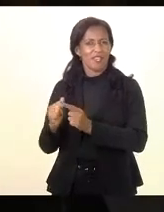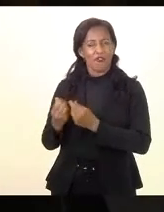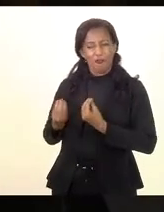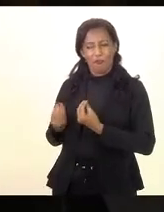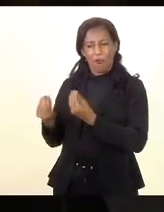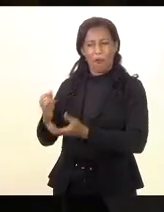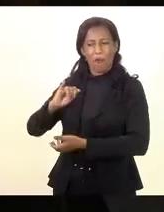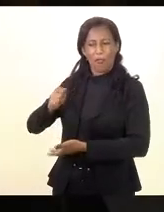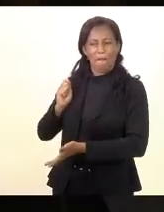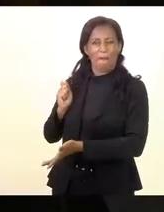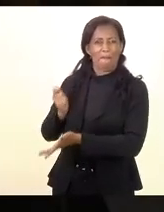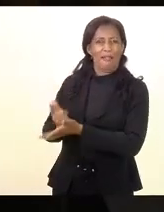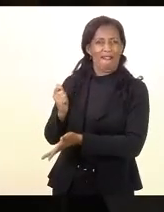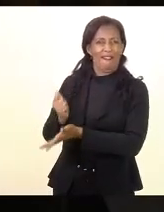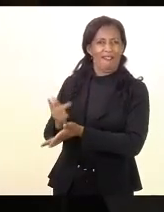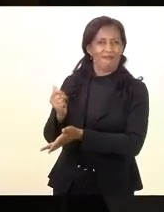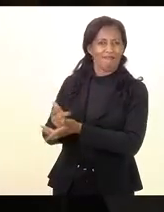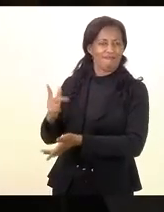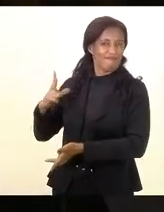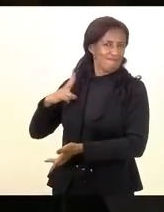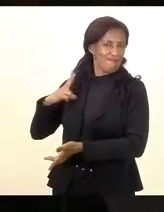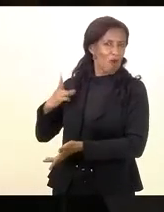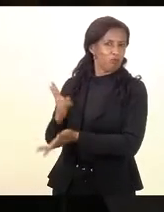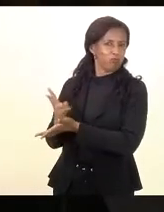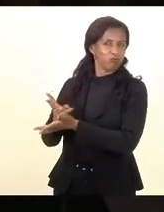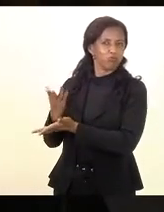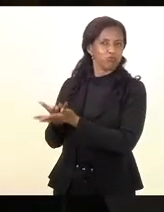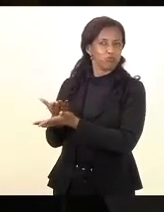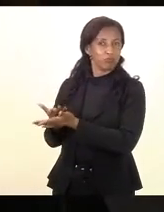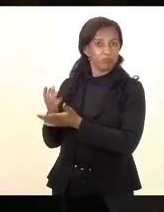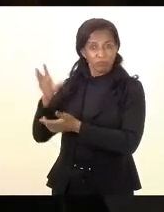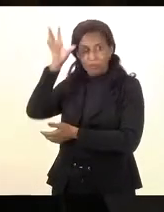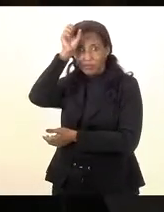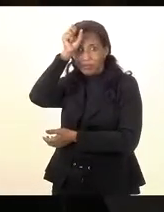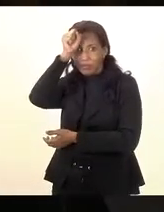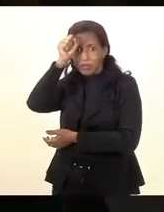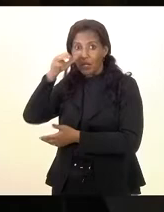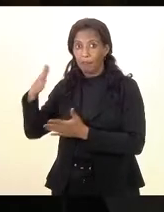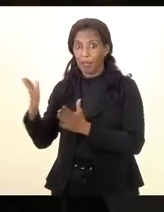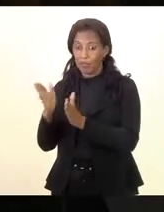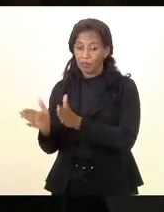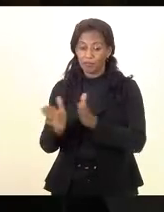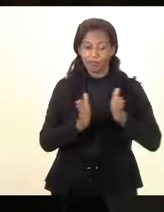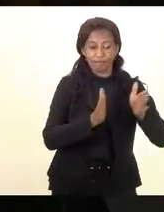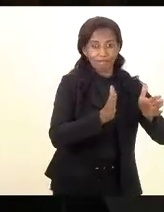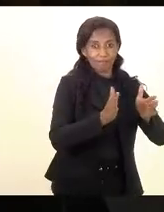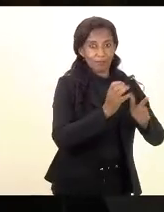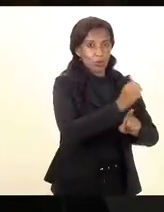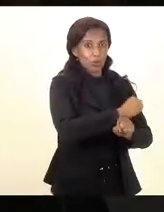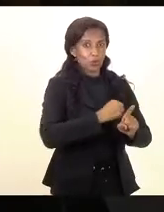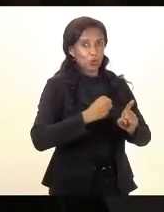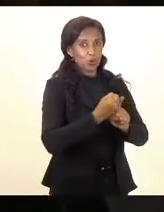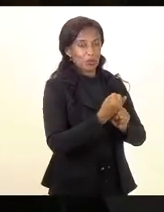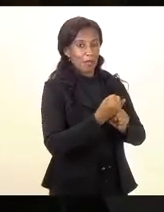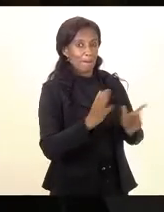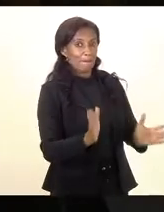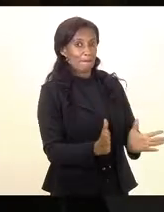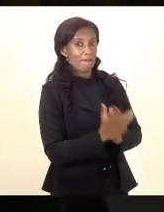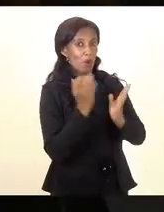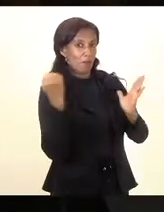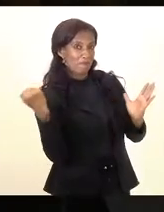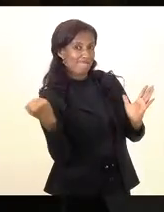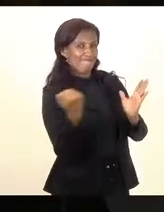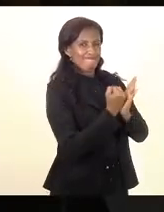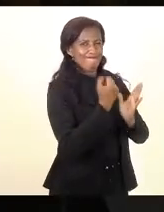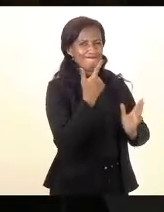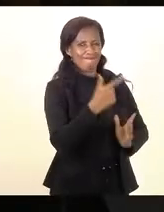pode pagar continuar estudando mas a maior parte da sociedade brasileira foi impactada drasticamente